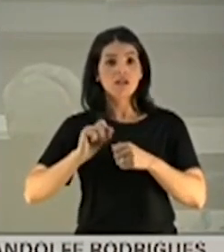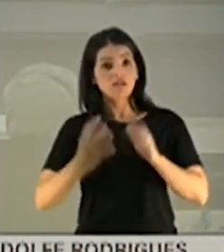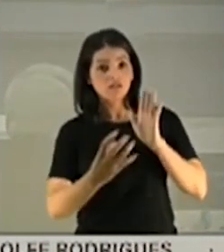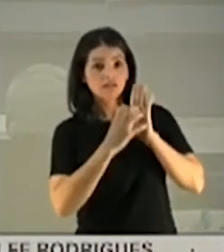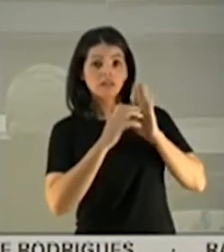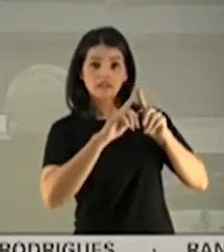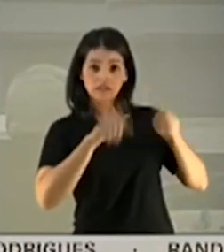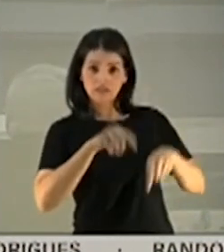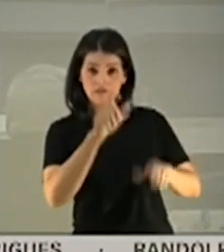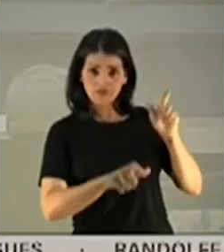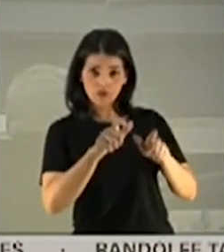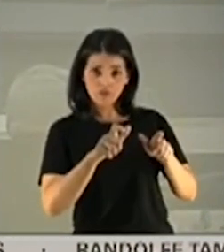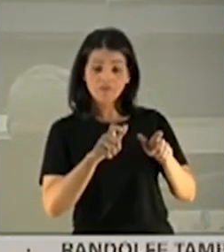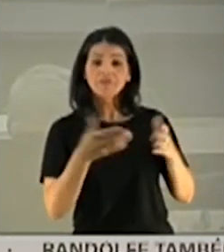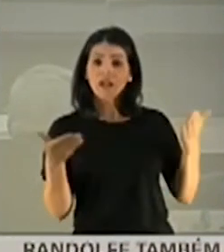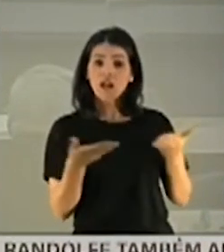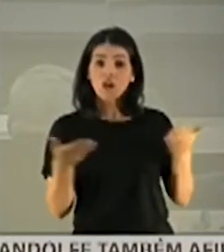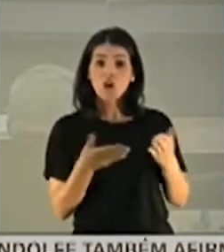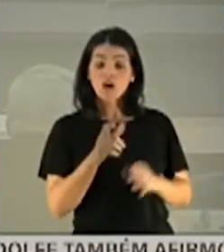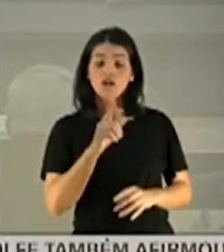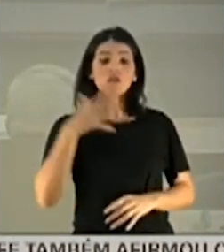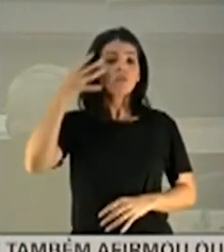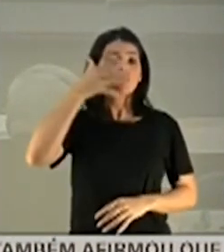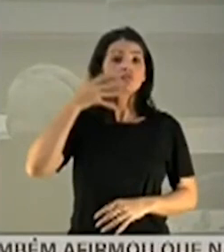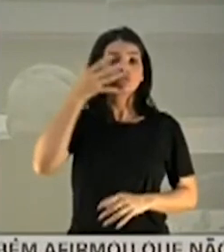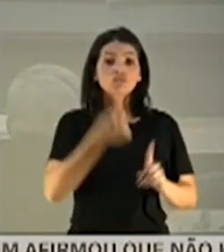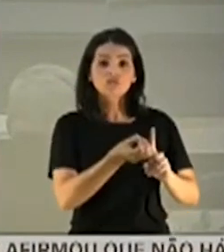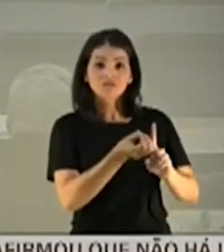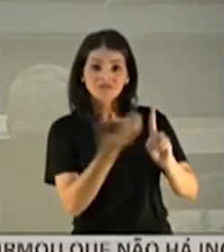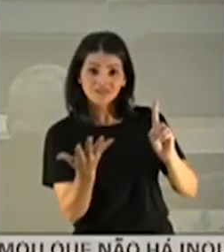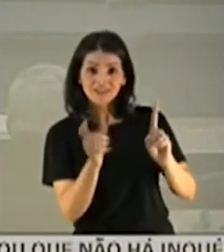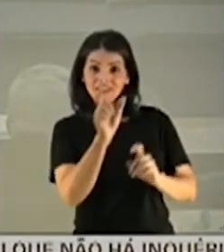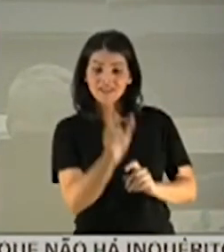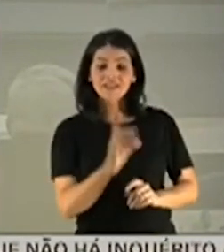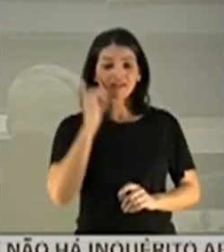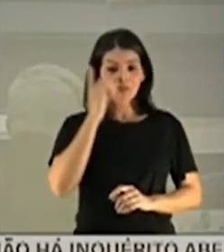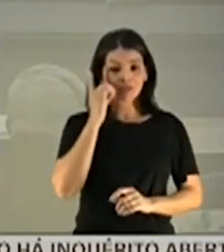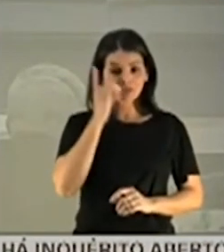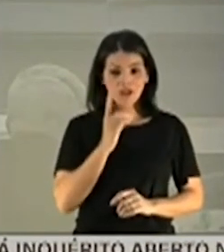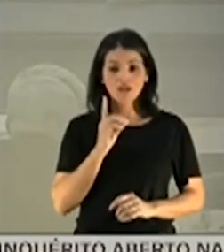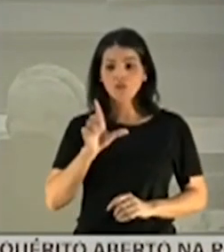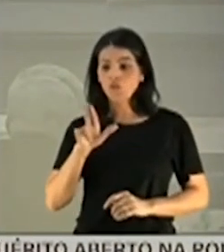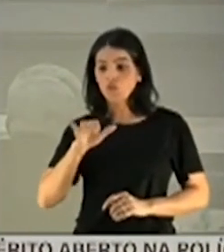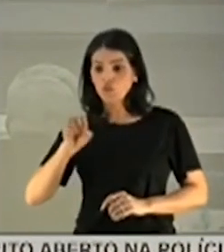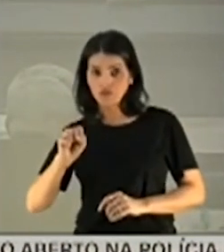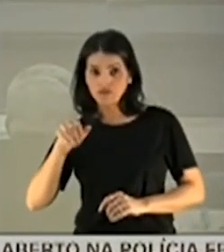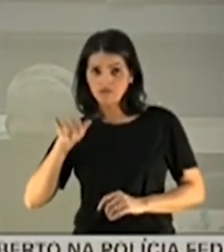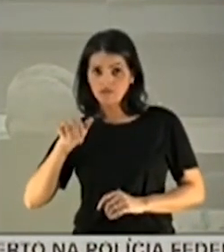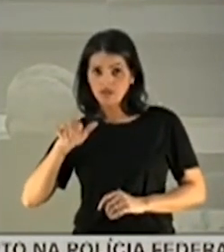servidores, agora mesmo com o depoimento feito pelo deputado e pelo seu irmão,